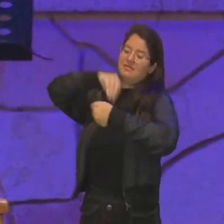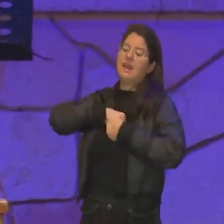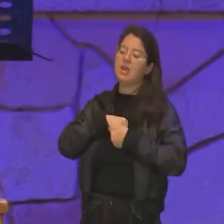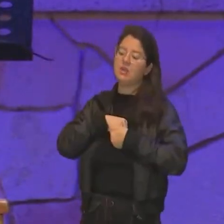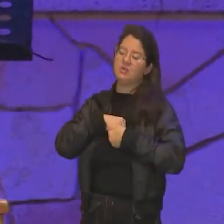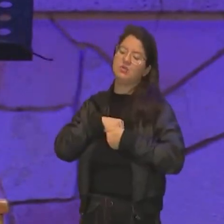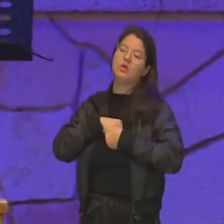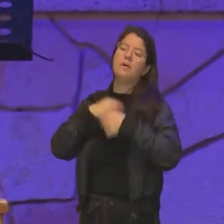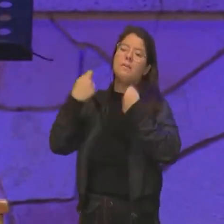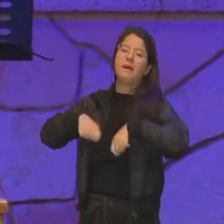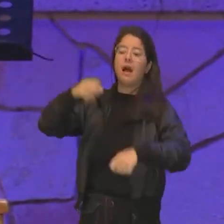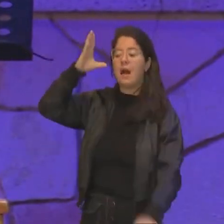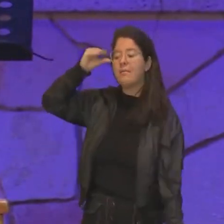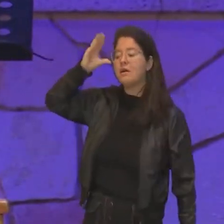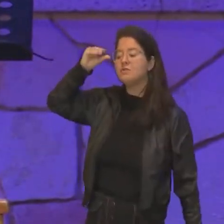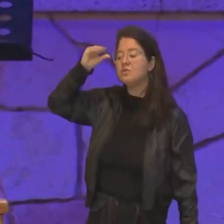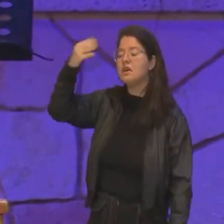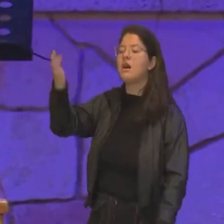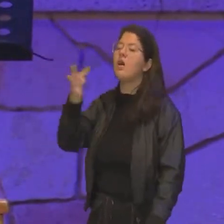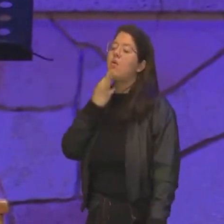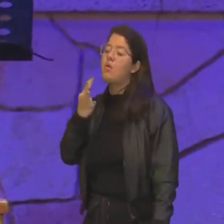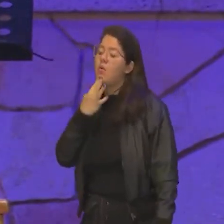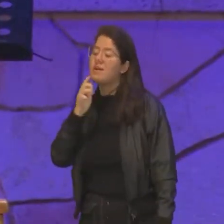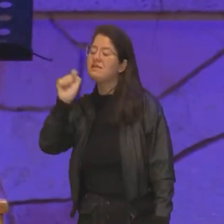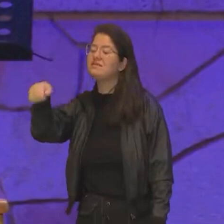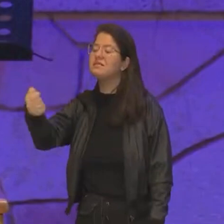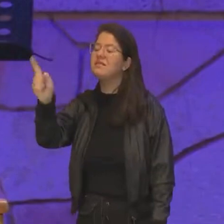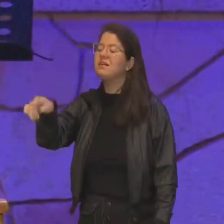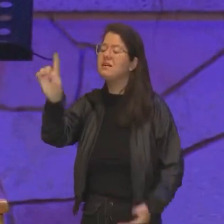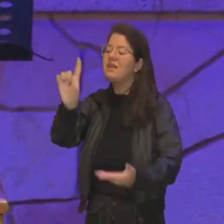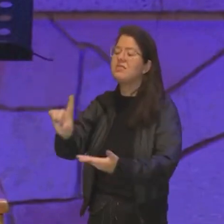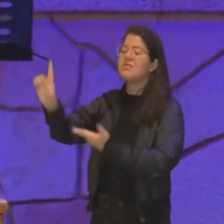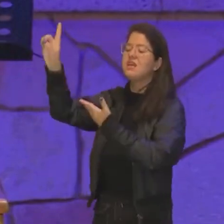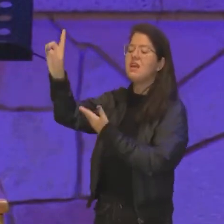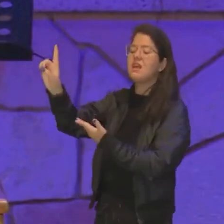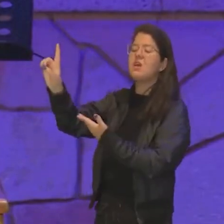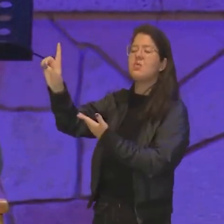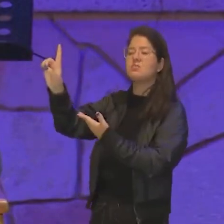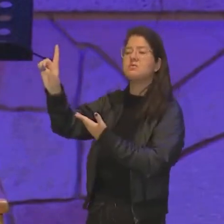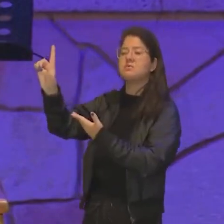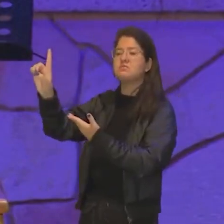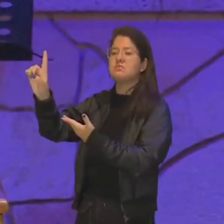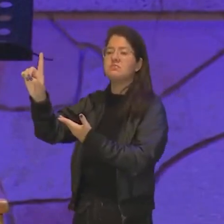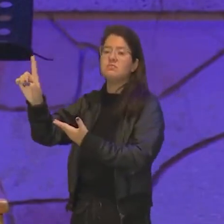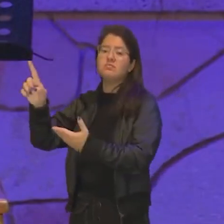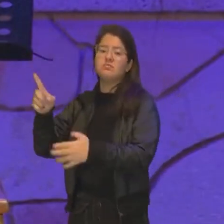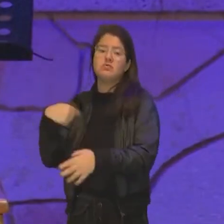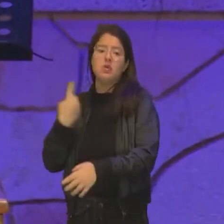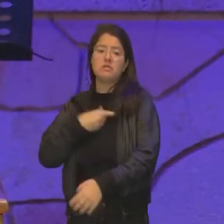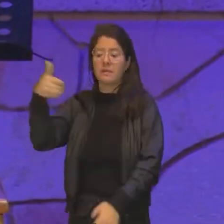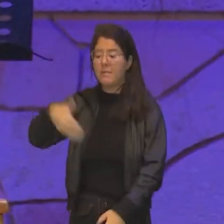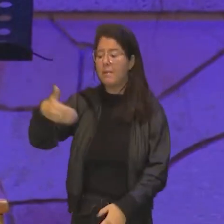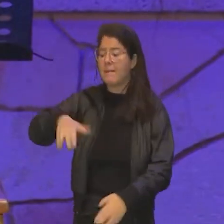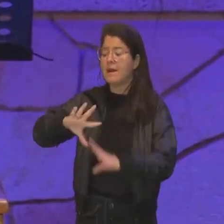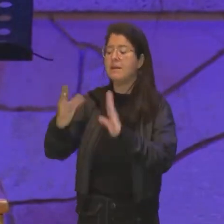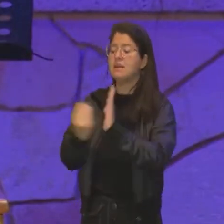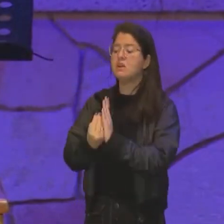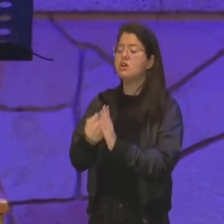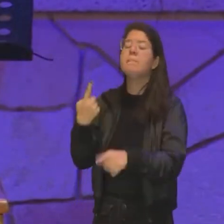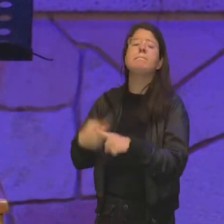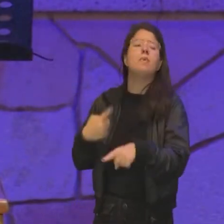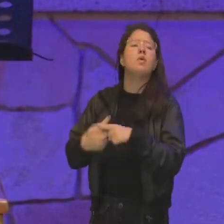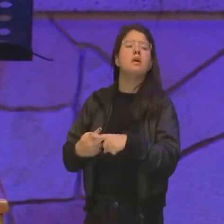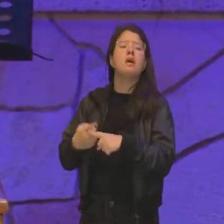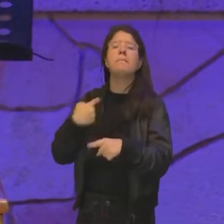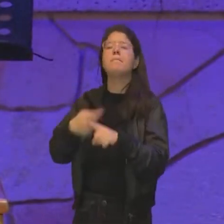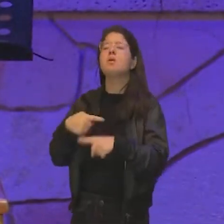de amadurecer, de saber, de conhecer quem é este Deus, que nos faz vir à igreja sempre. Por que eu estou aqui